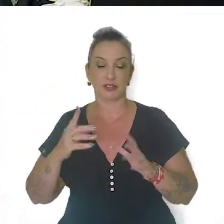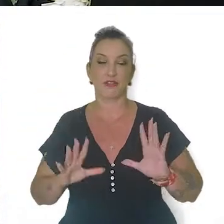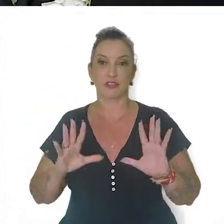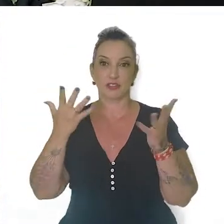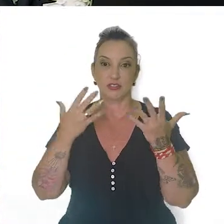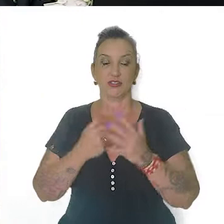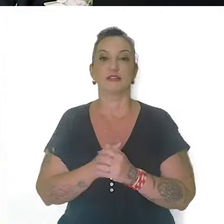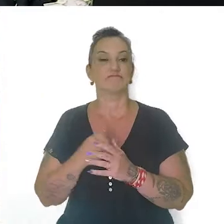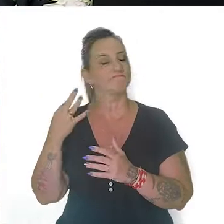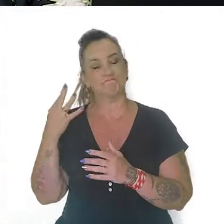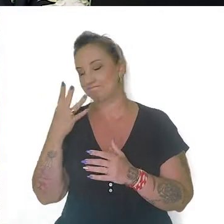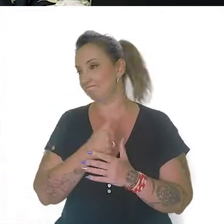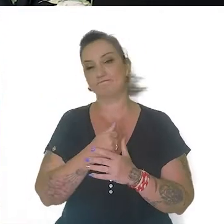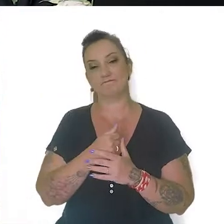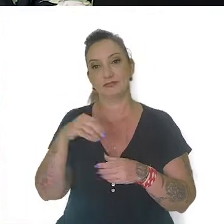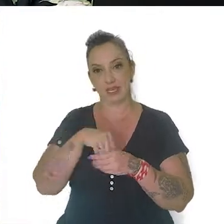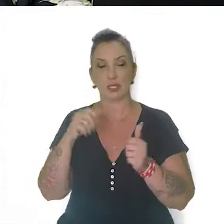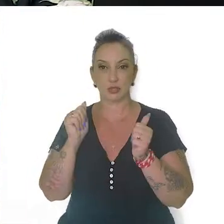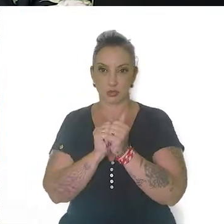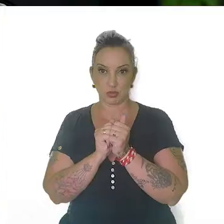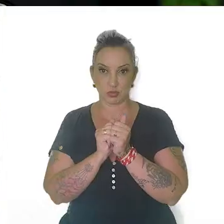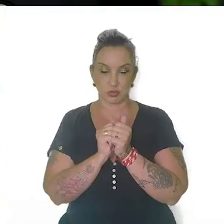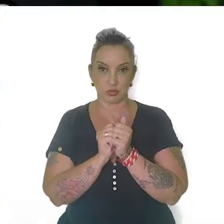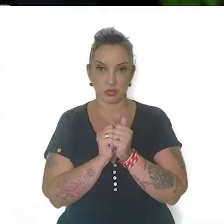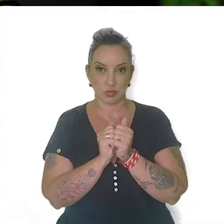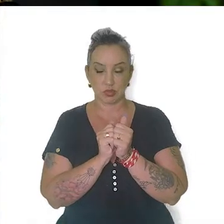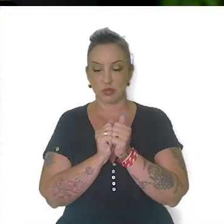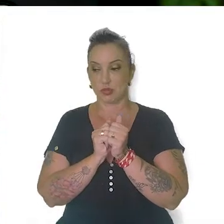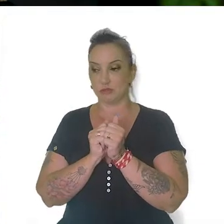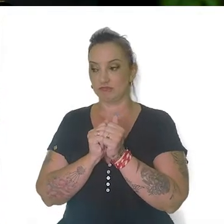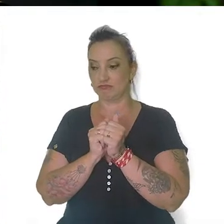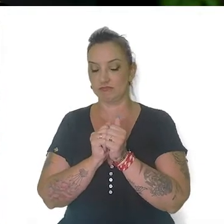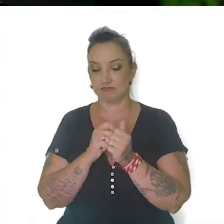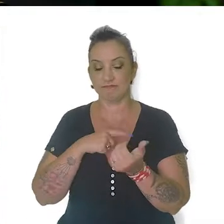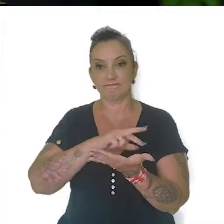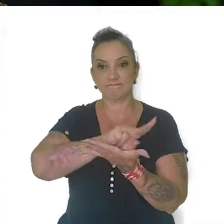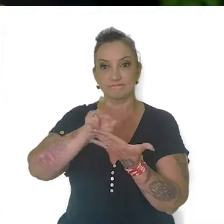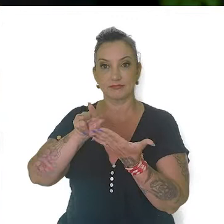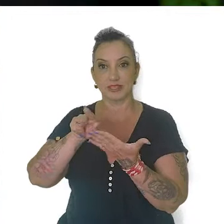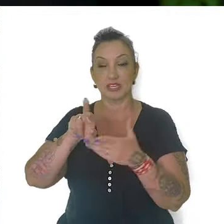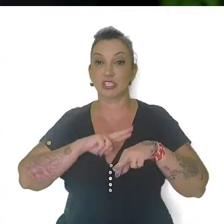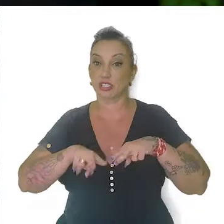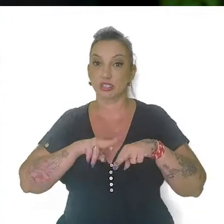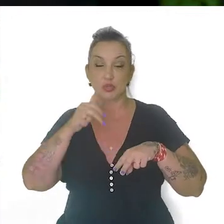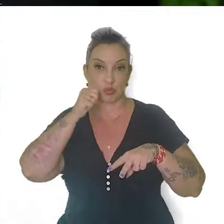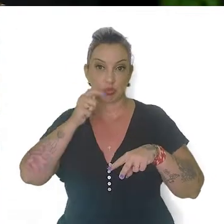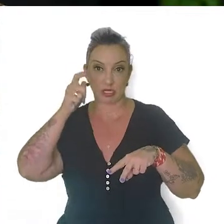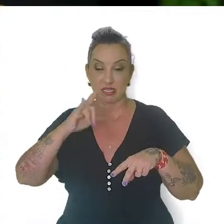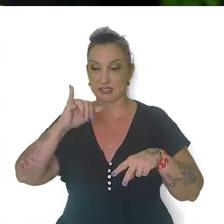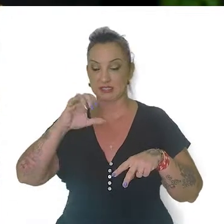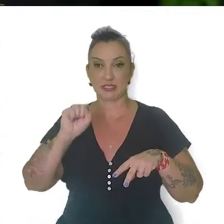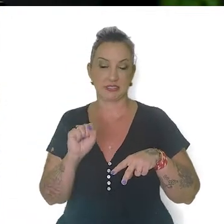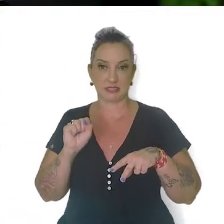do festival e foi maravilhoso ter ela. A gente também abriu esse leque, né, de gênero, né, de não ser só